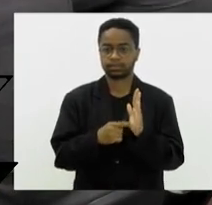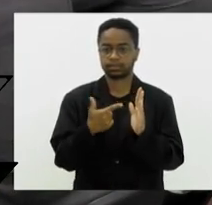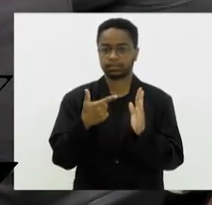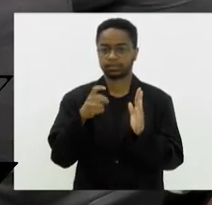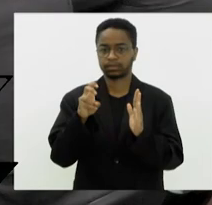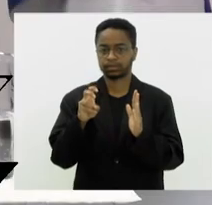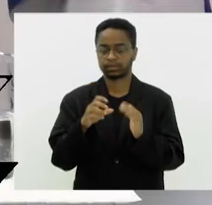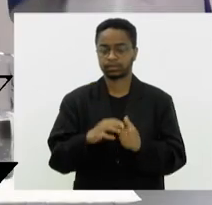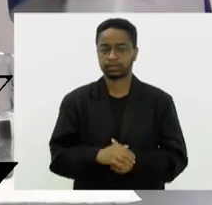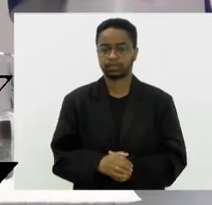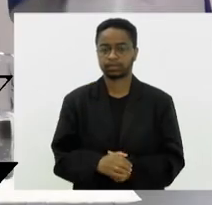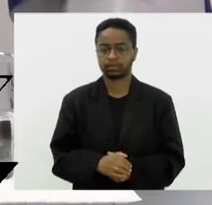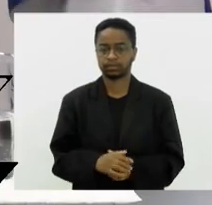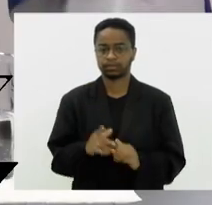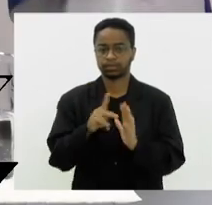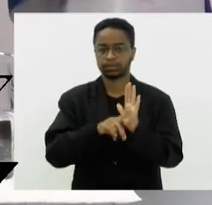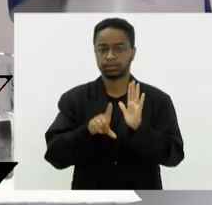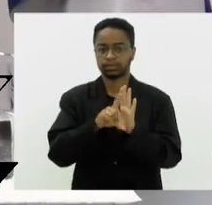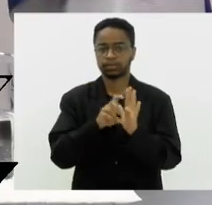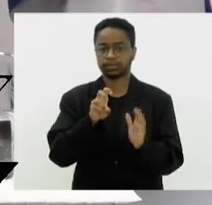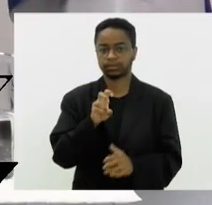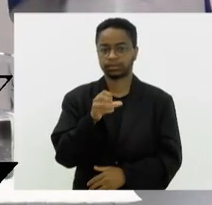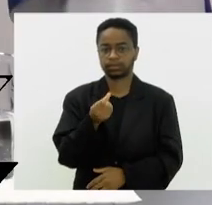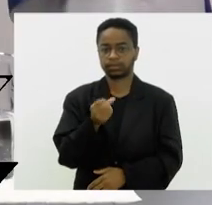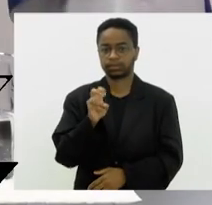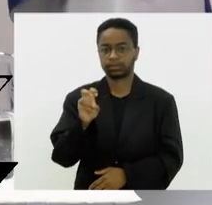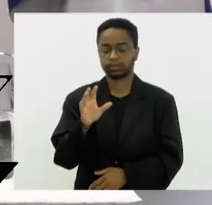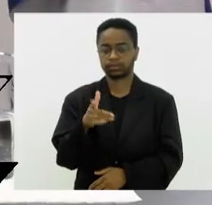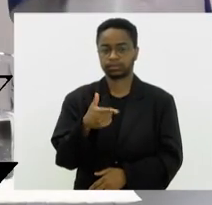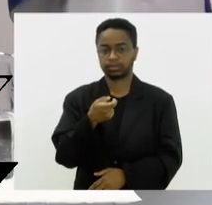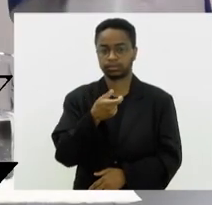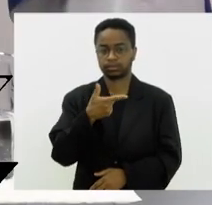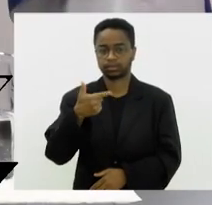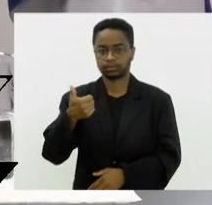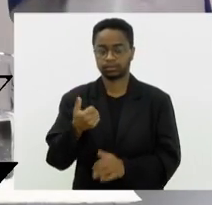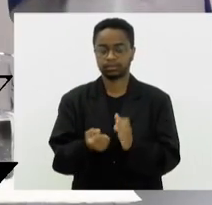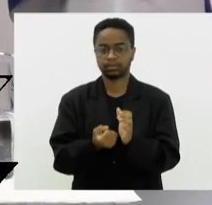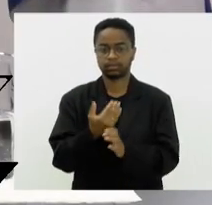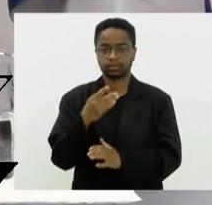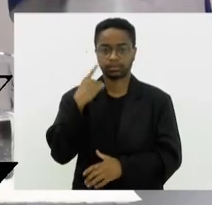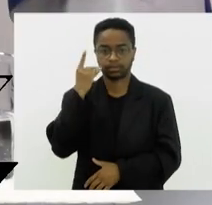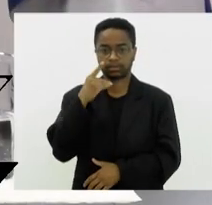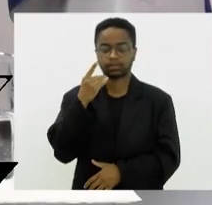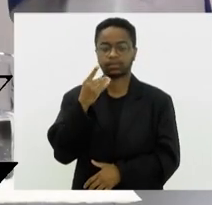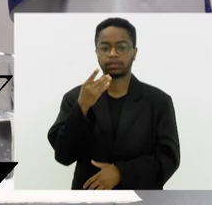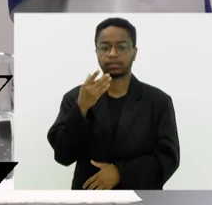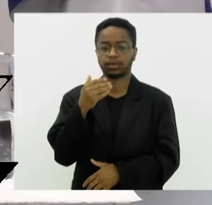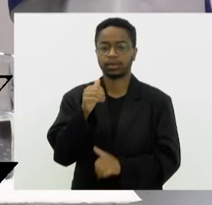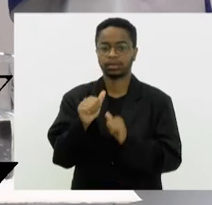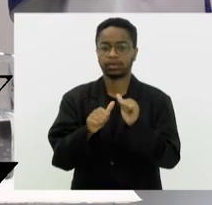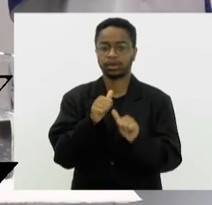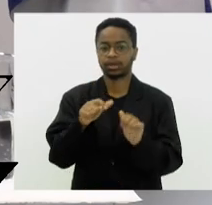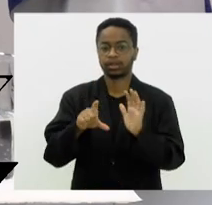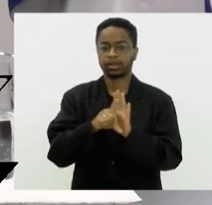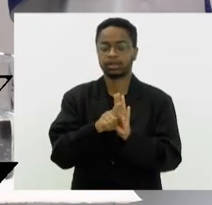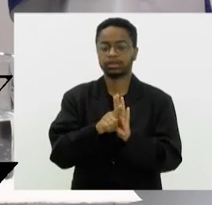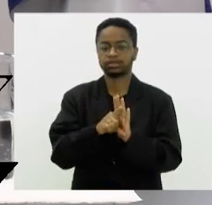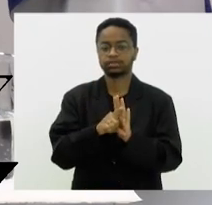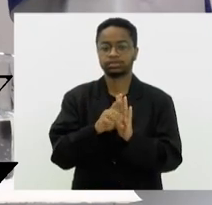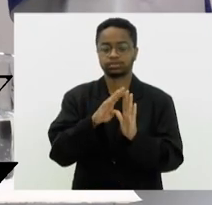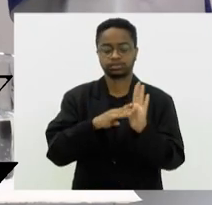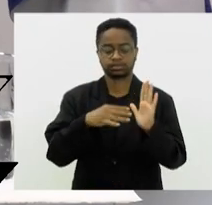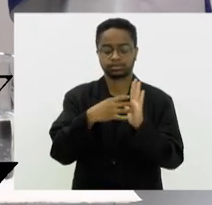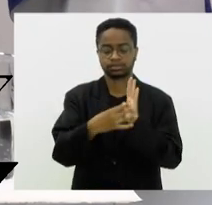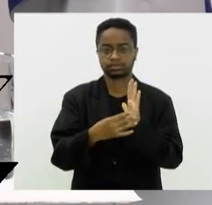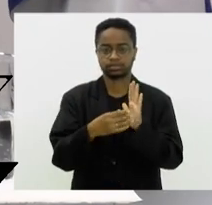25 da pauta é o PL 565 de 21, de autoria do deputado Noel de Carvalho, que altera a Lei Estadual 5645, de 6 de janeiro de 2010, para incluir no